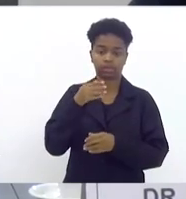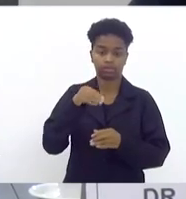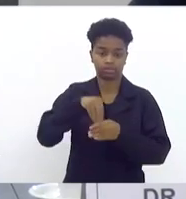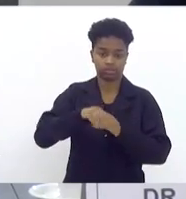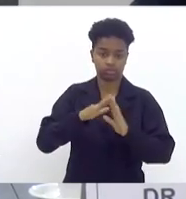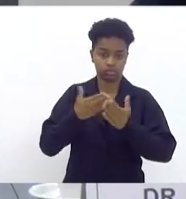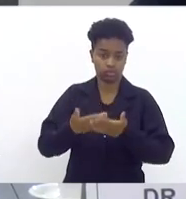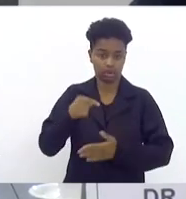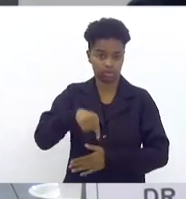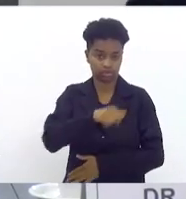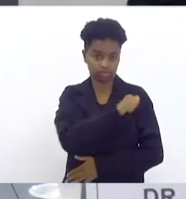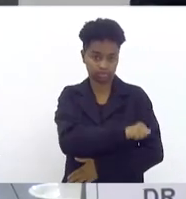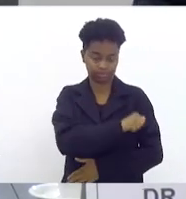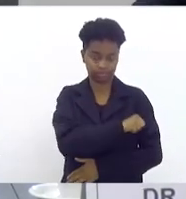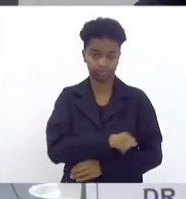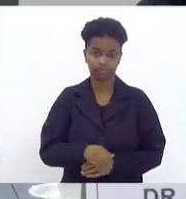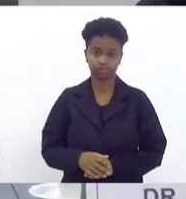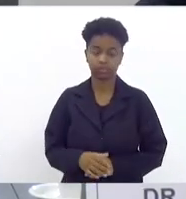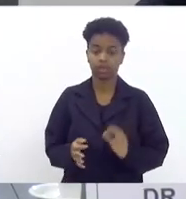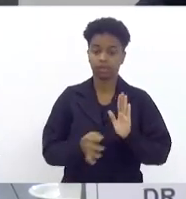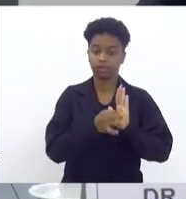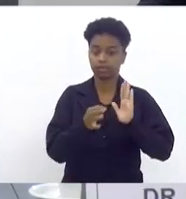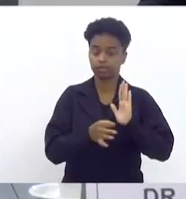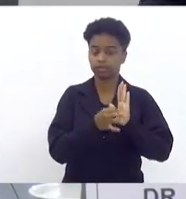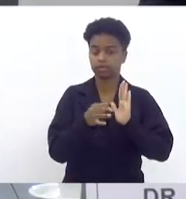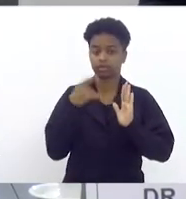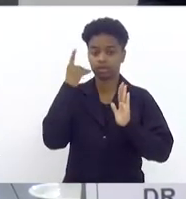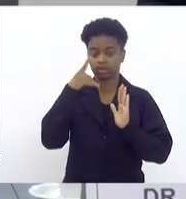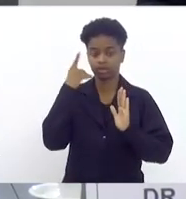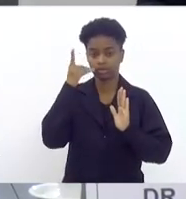do Estado. Parecer do deputado